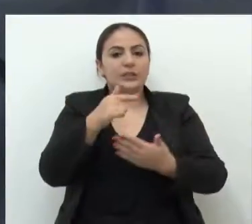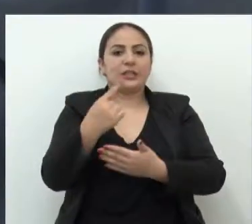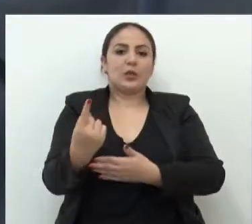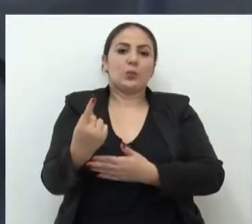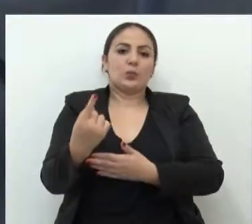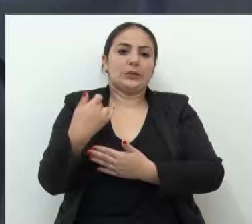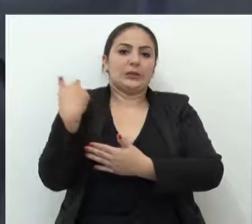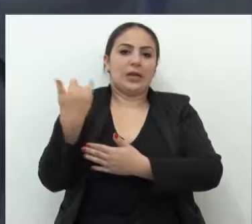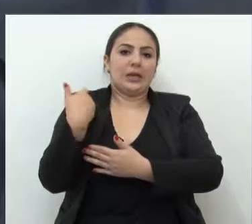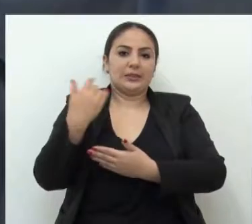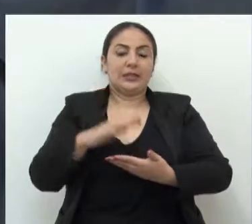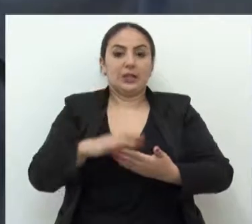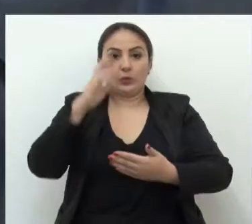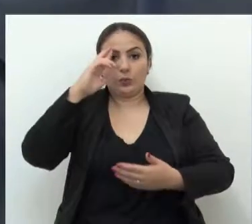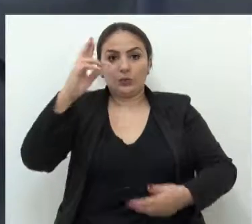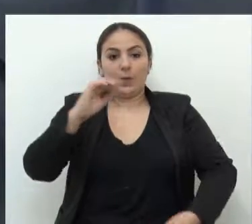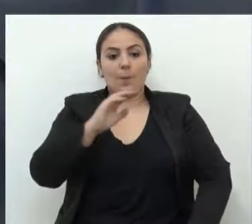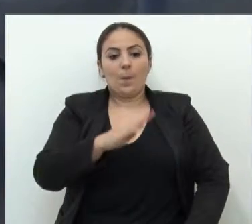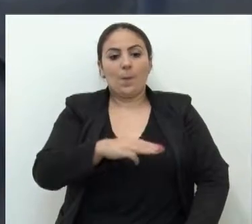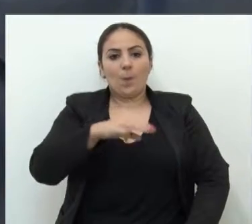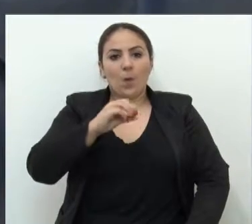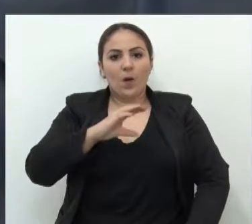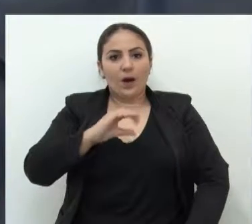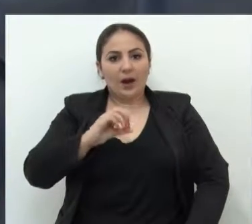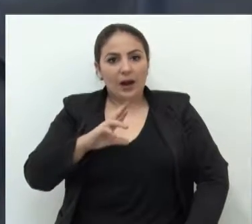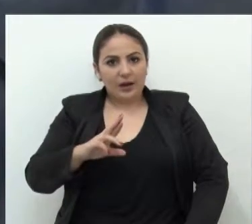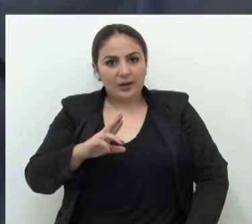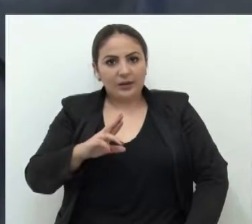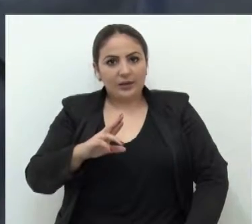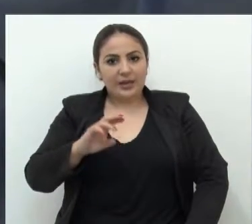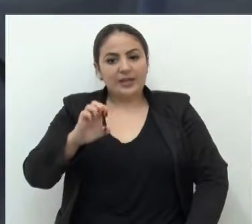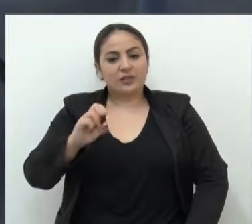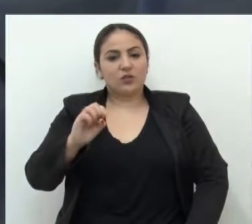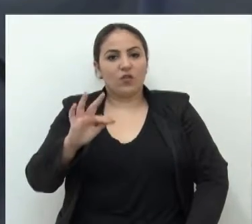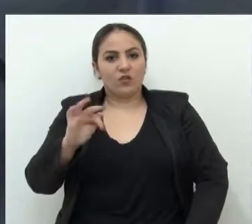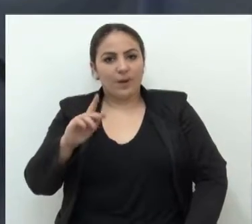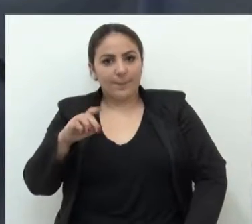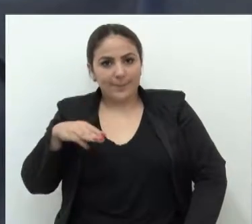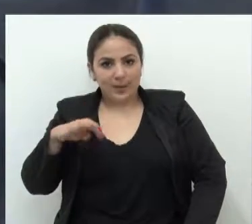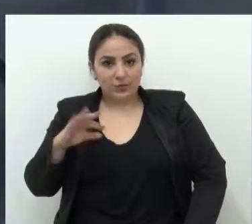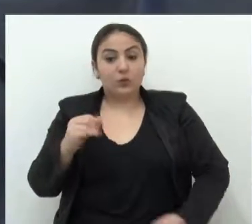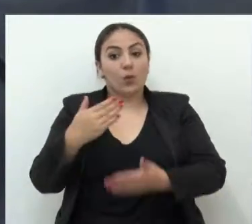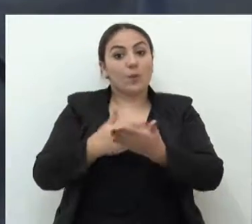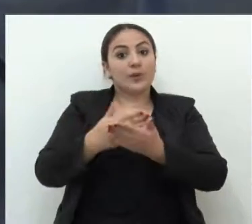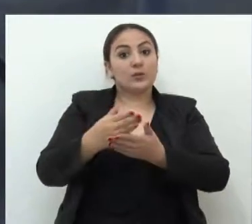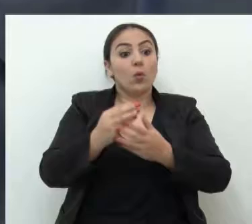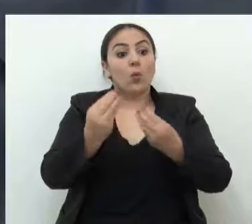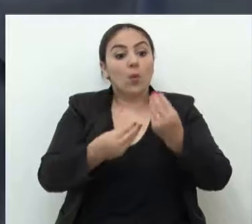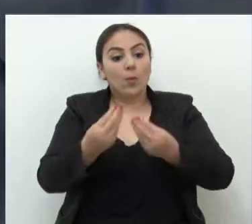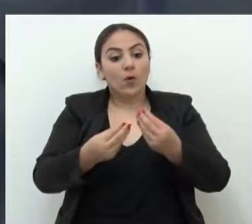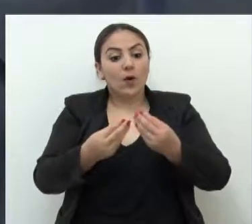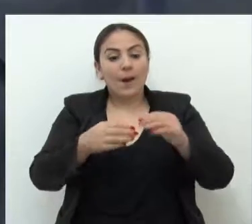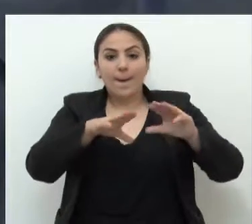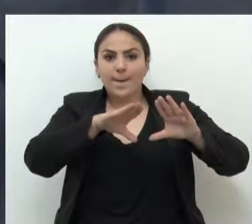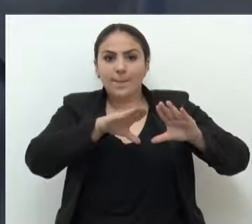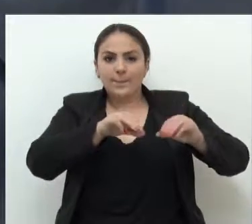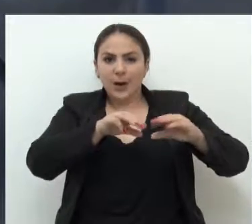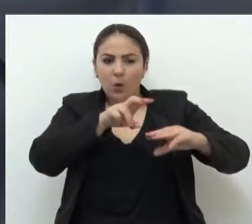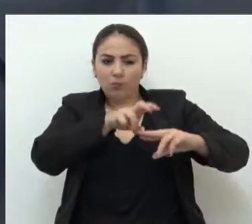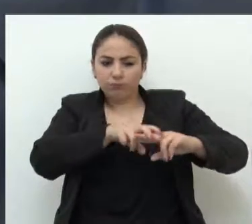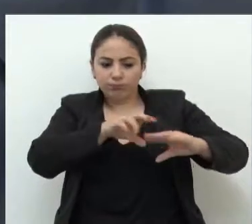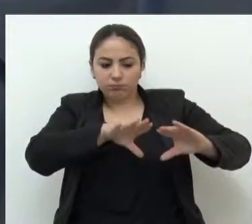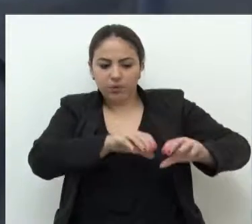aos 71 anos, é proprietário da Mocar Estofamentos. Mas tudo começou como desmontador de bancos